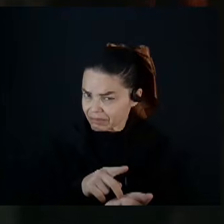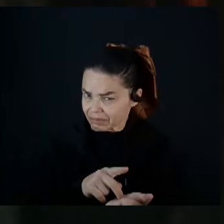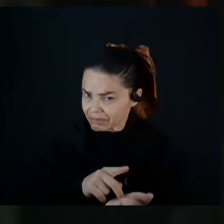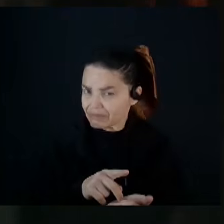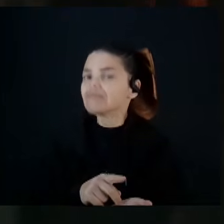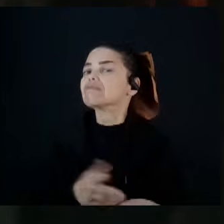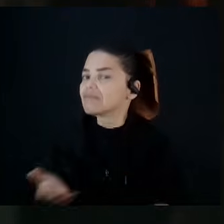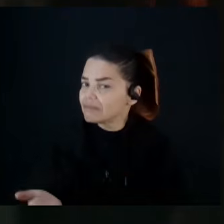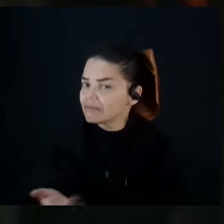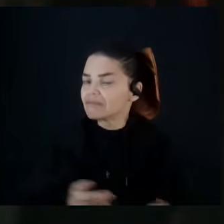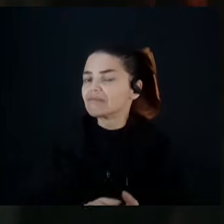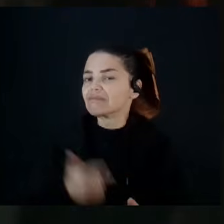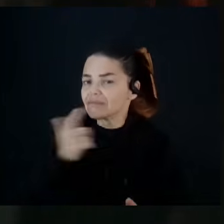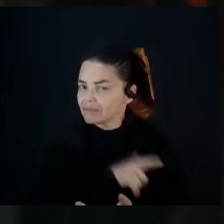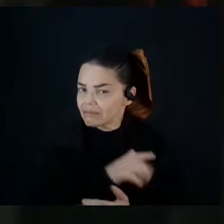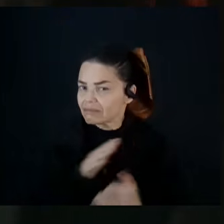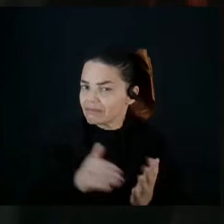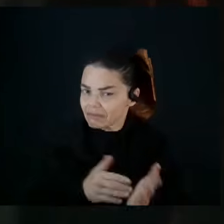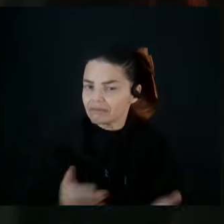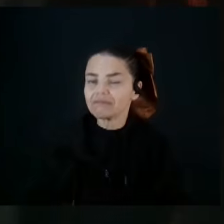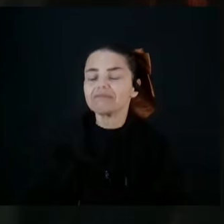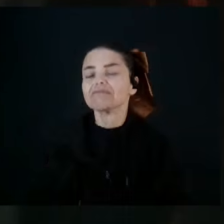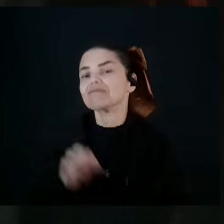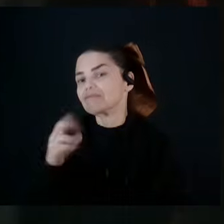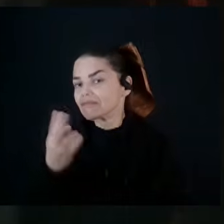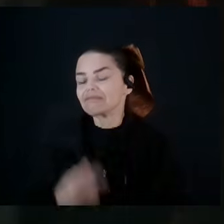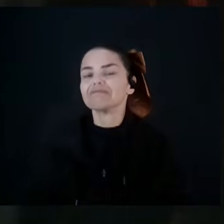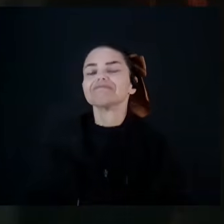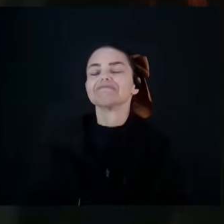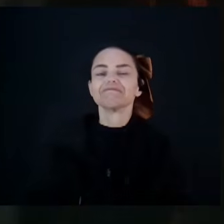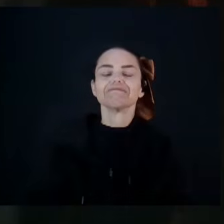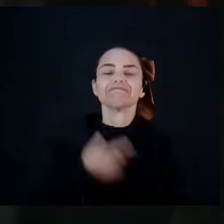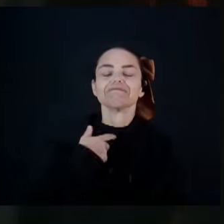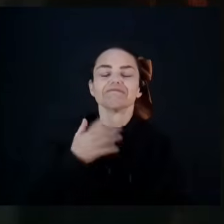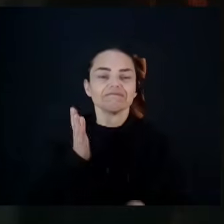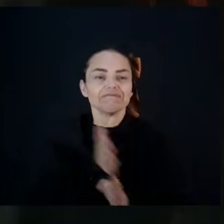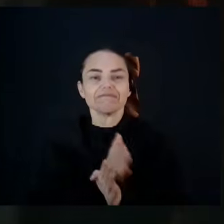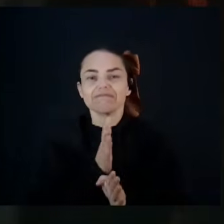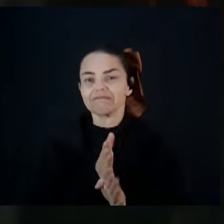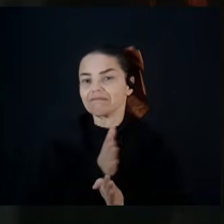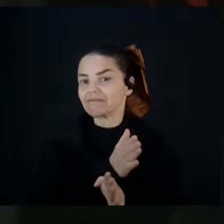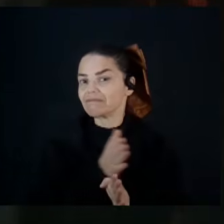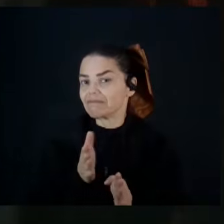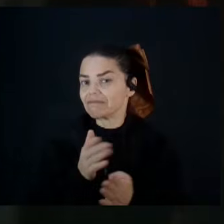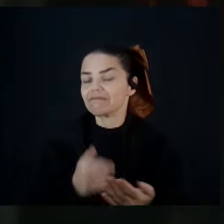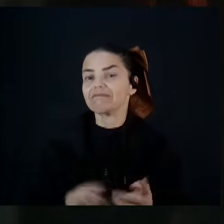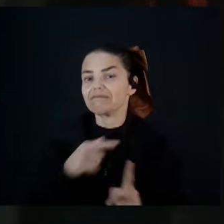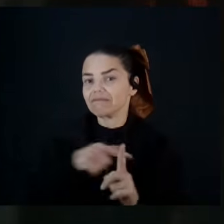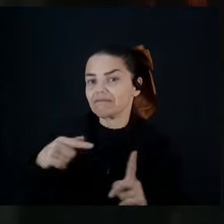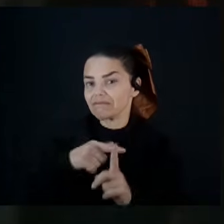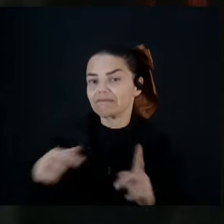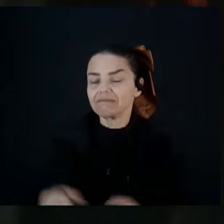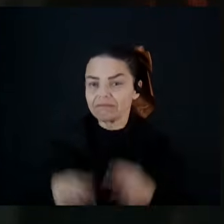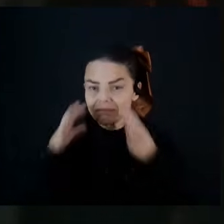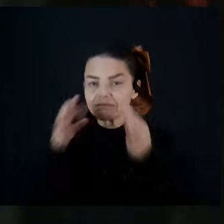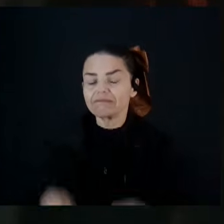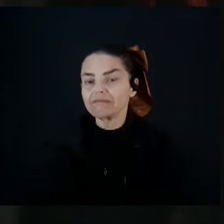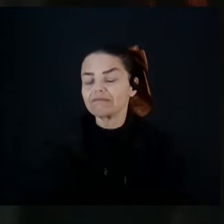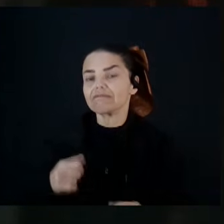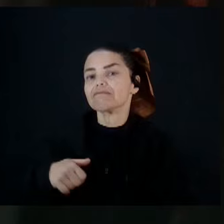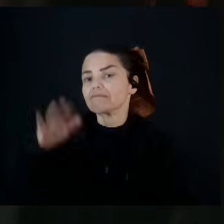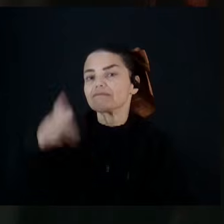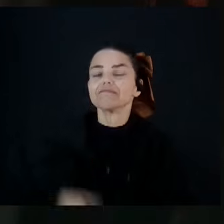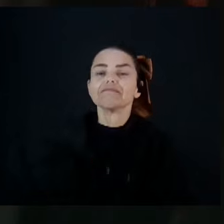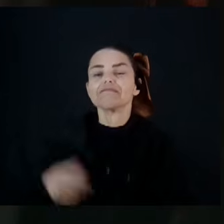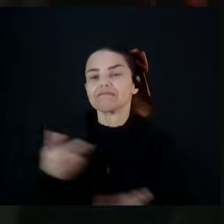gente consegue fazer tudo de uma vez só? Ou nós estamos dividindo nossa atenção e aumentando os erros do nosso dia a